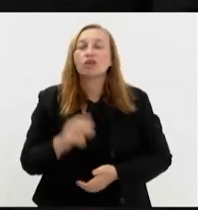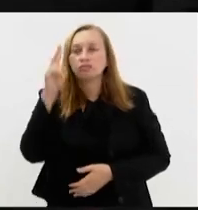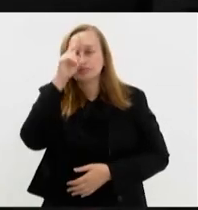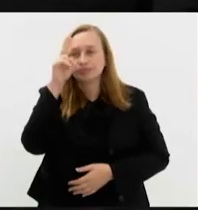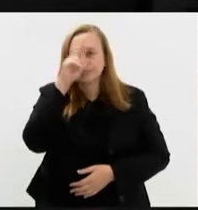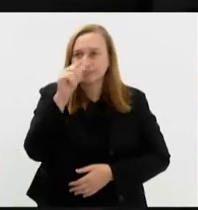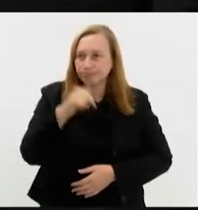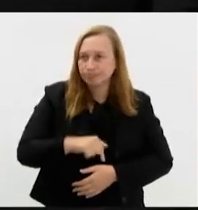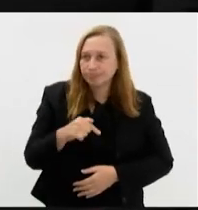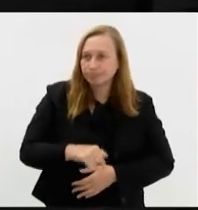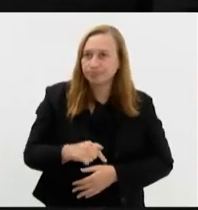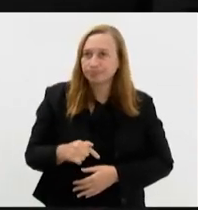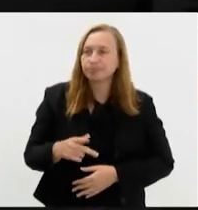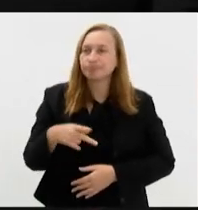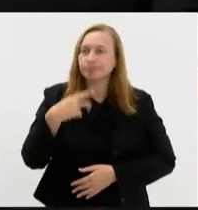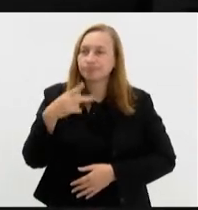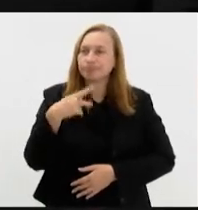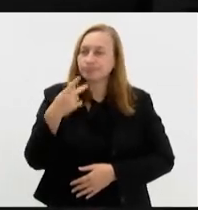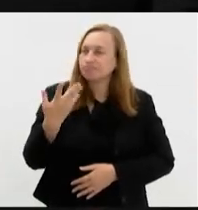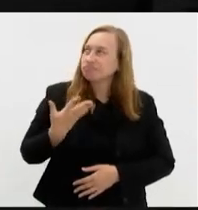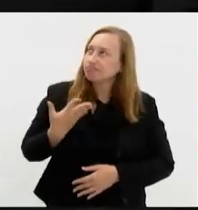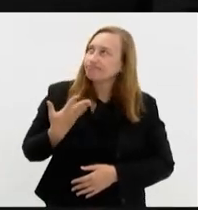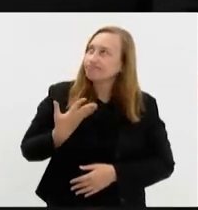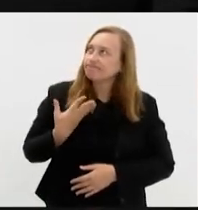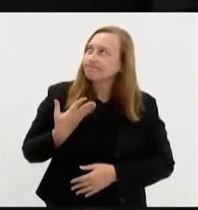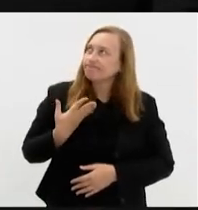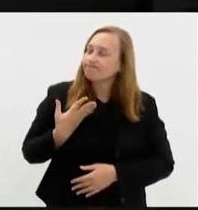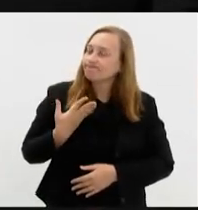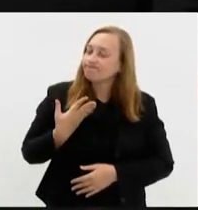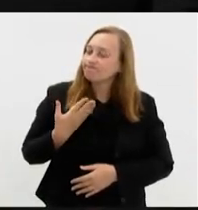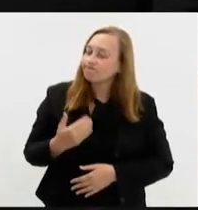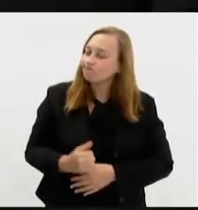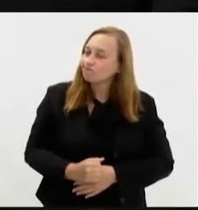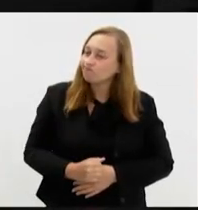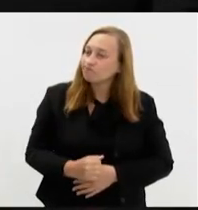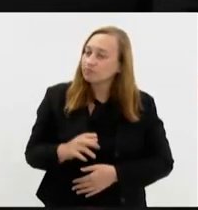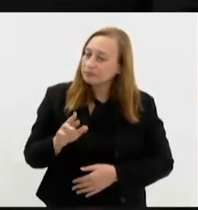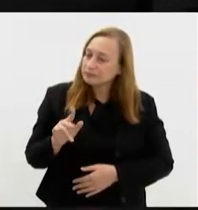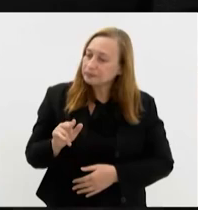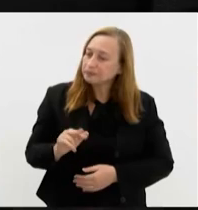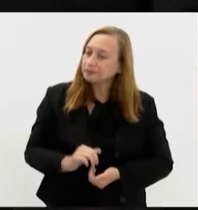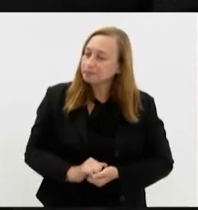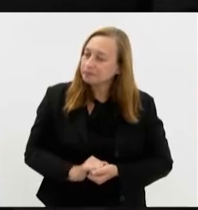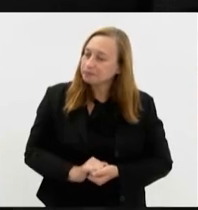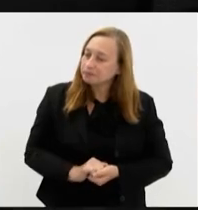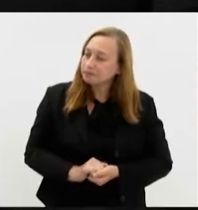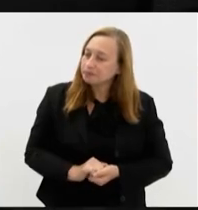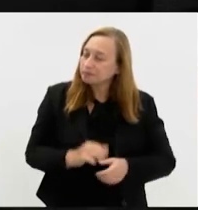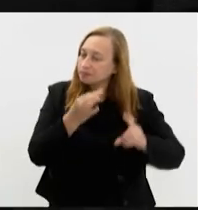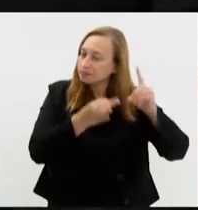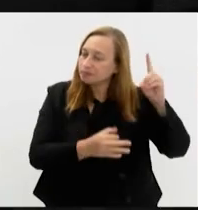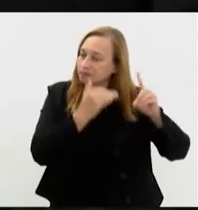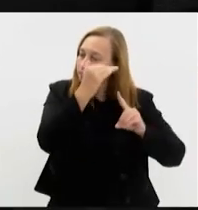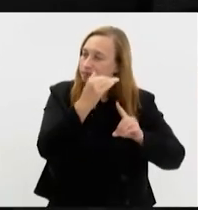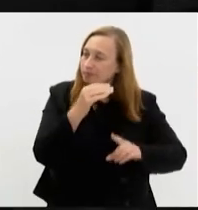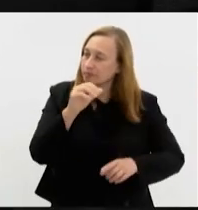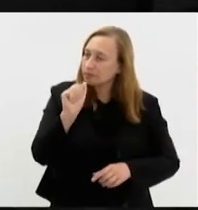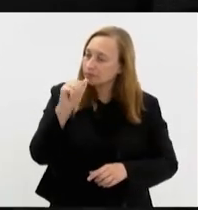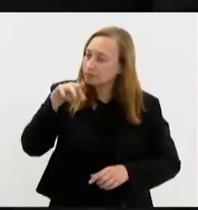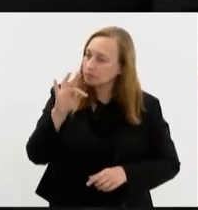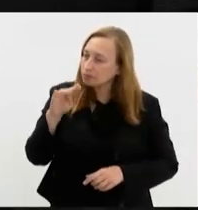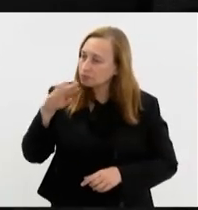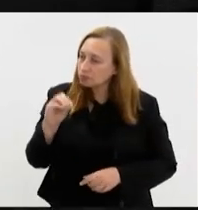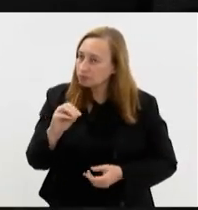aqui Uma Breve citação de um caro amigo mestre né e irmão Desembargador Antônio Jaime boente